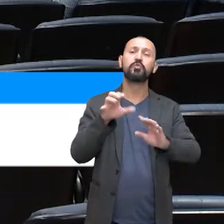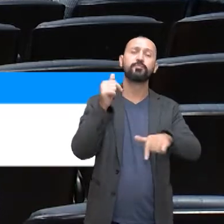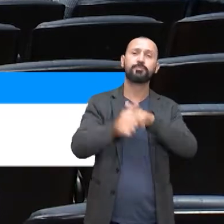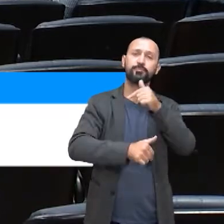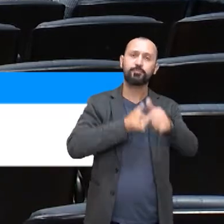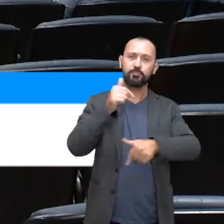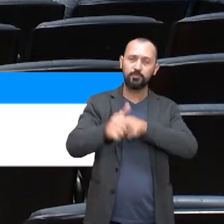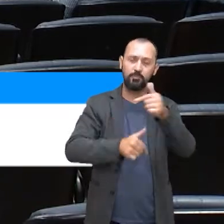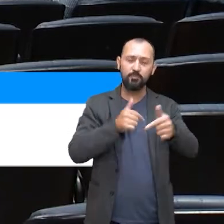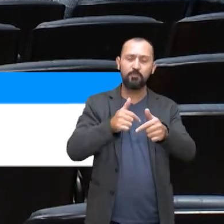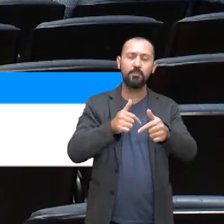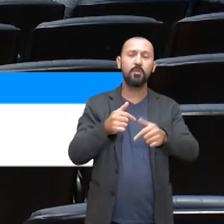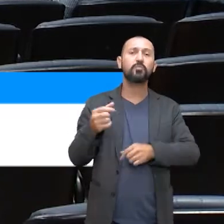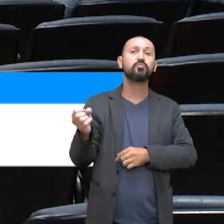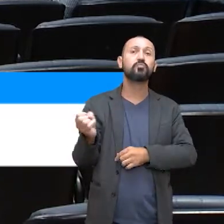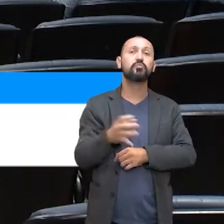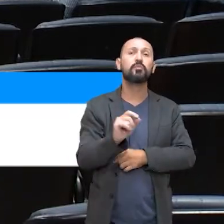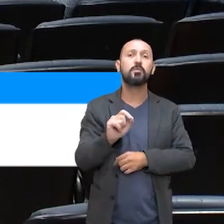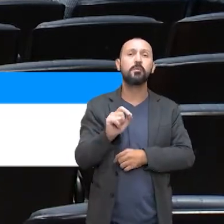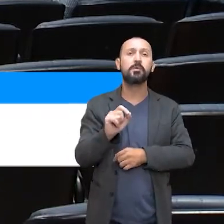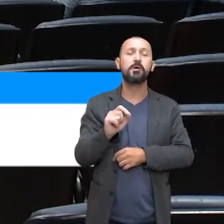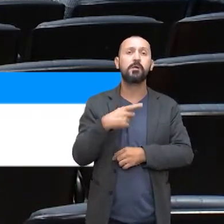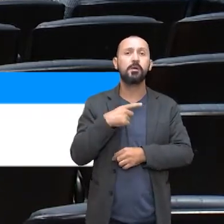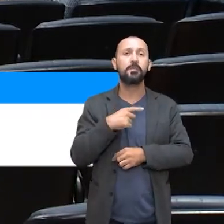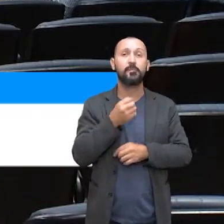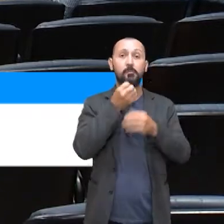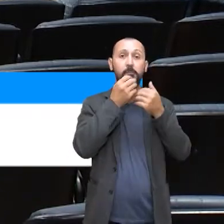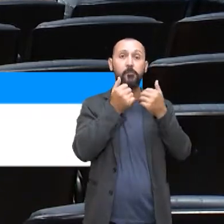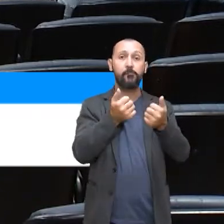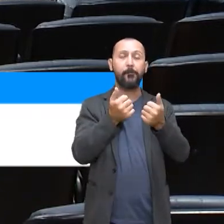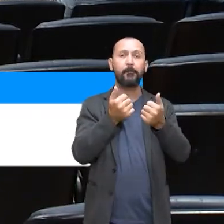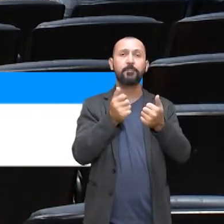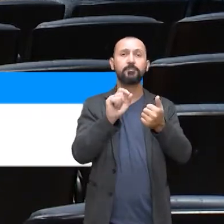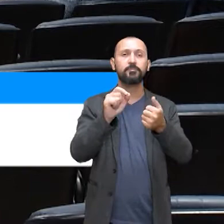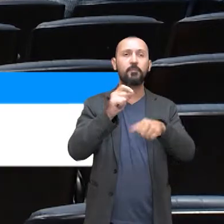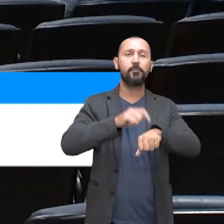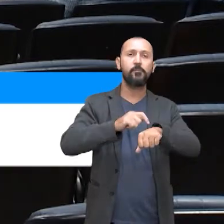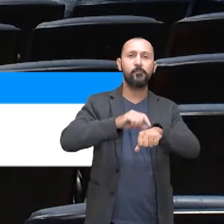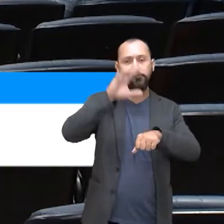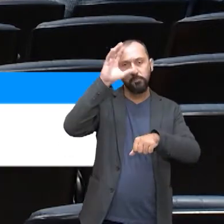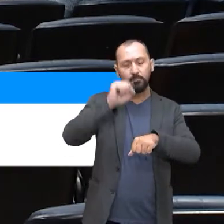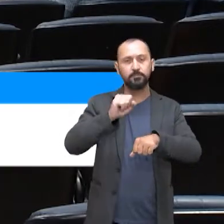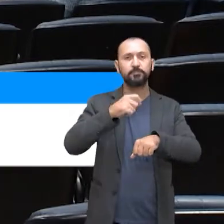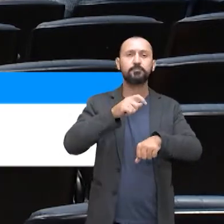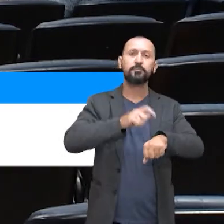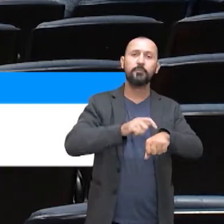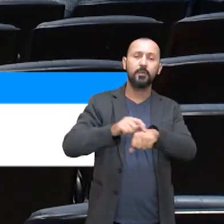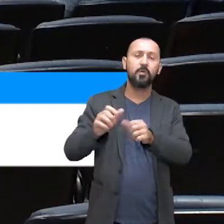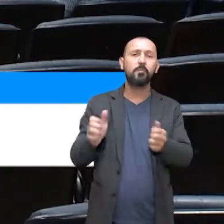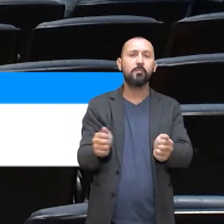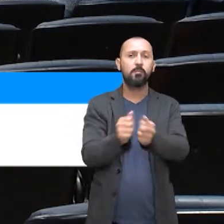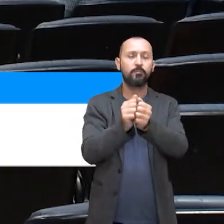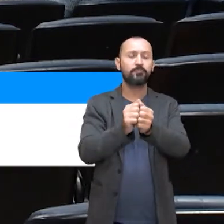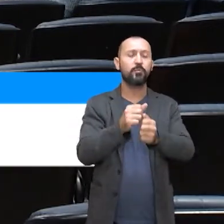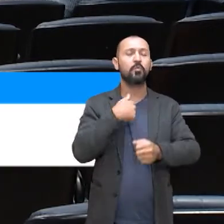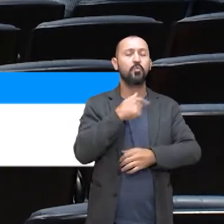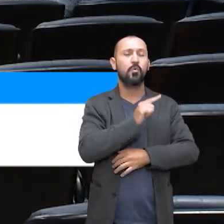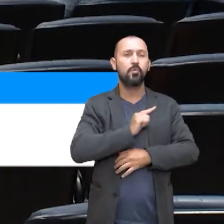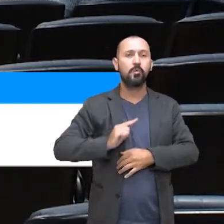um ritmo de trabalho muito inovador e que funcionou e foi decisivo nas